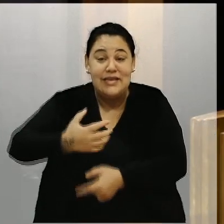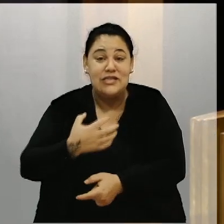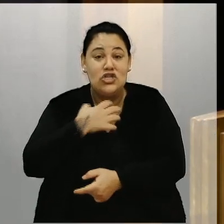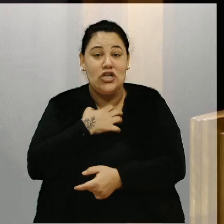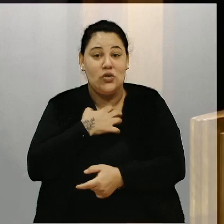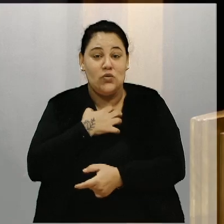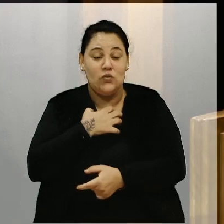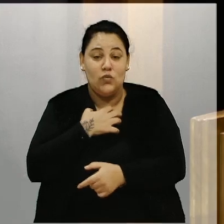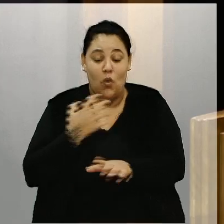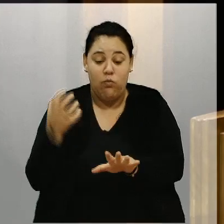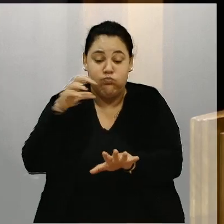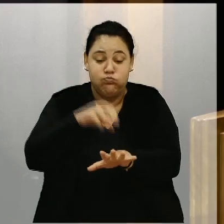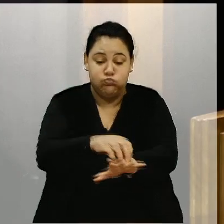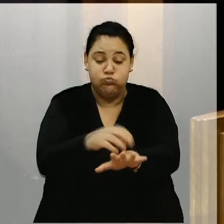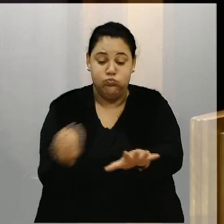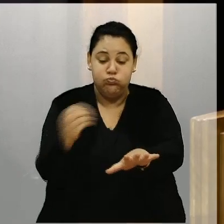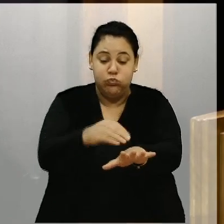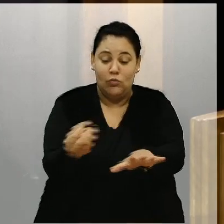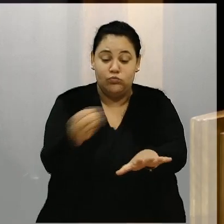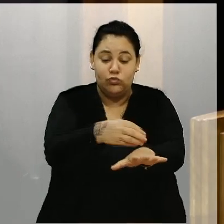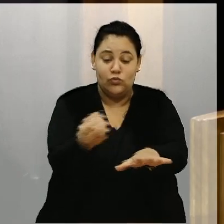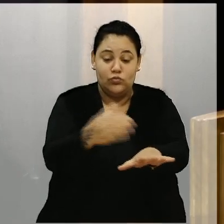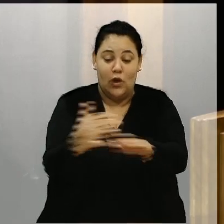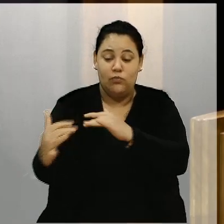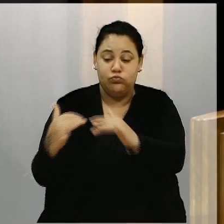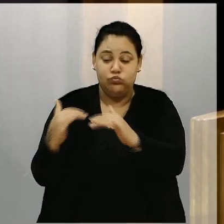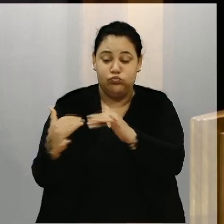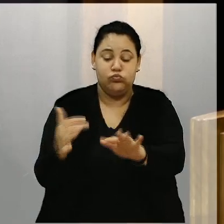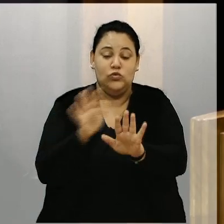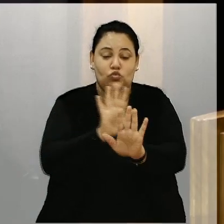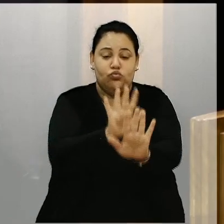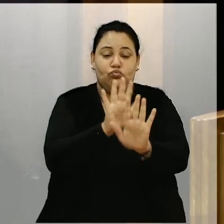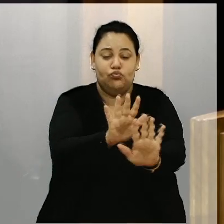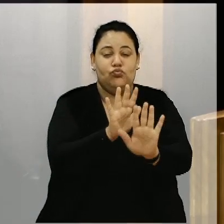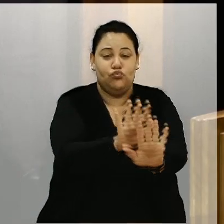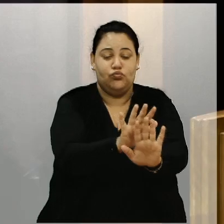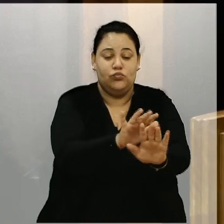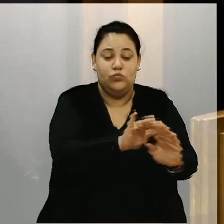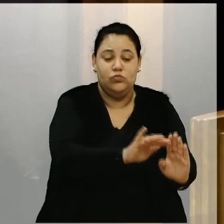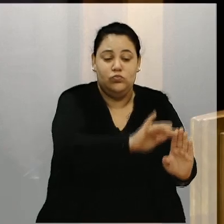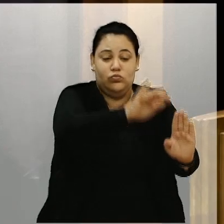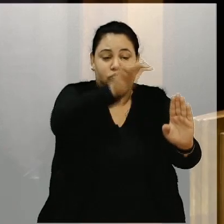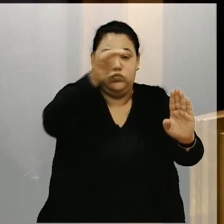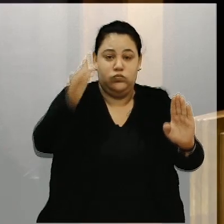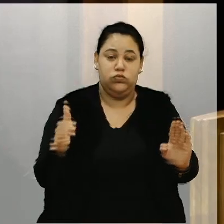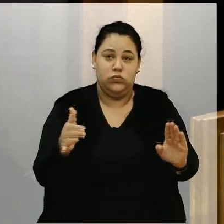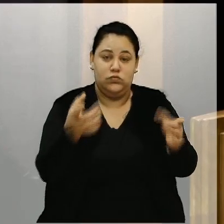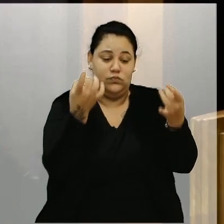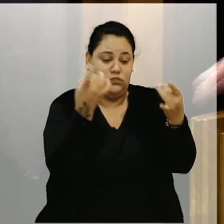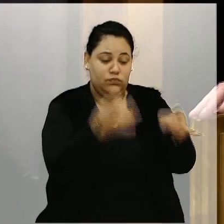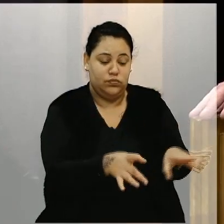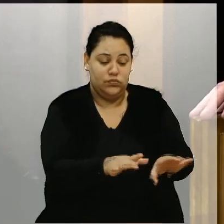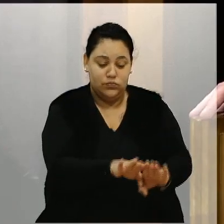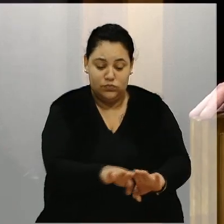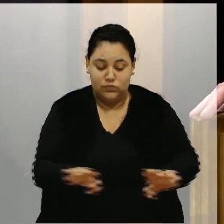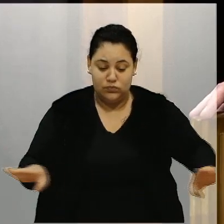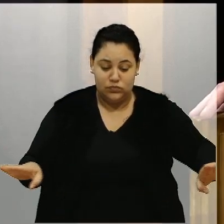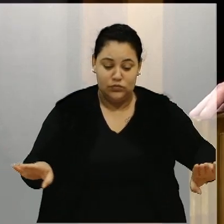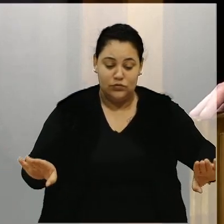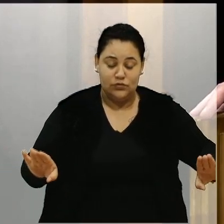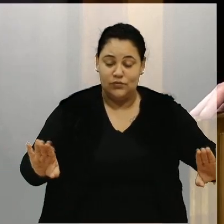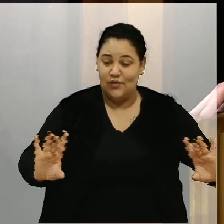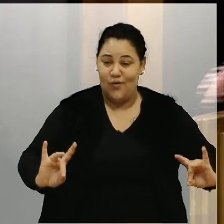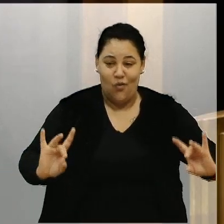O caminhão recebe o resíduo com a máquina, empurra por cima, descarrega piso impermeável,